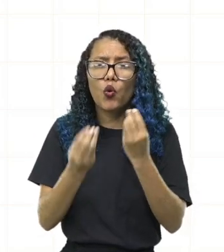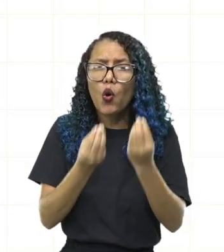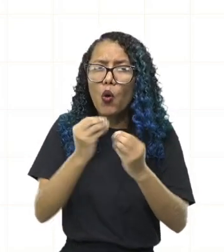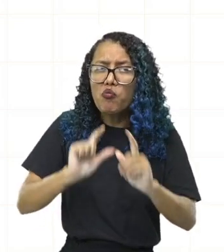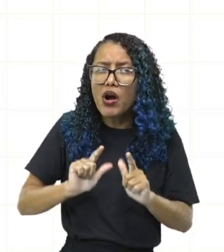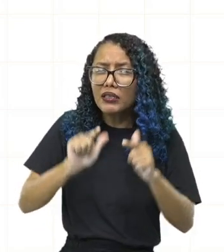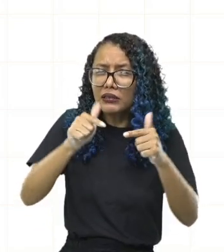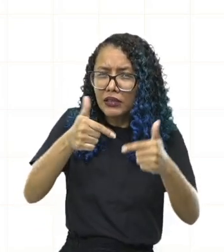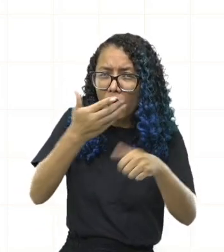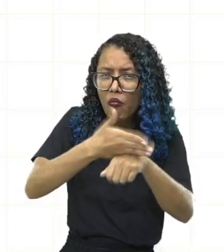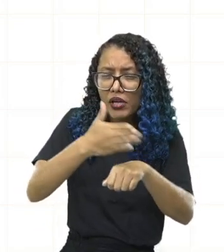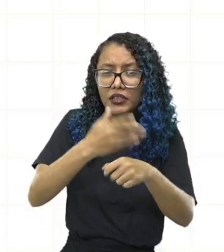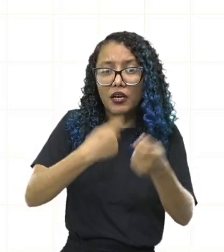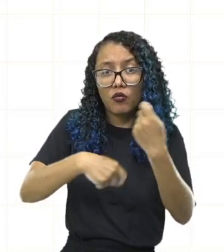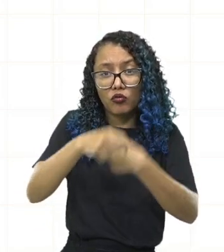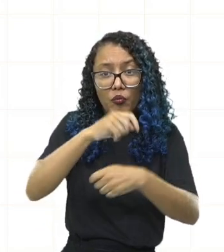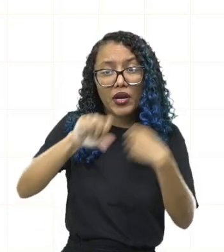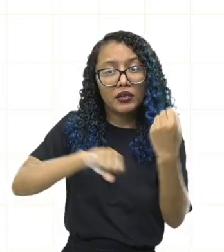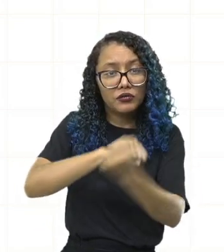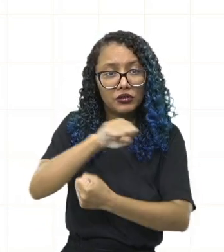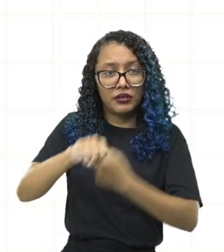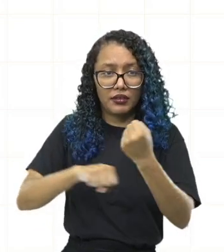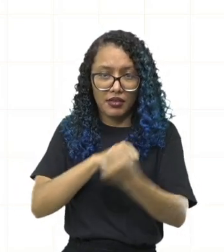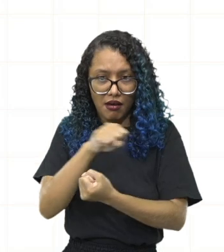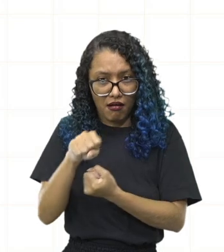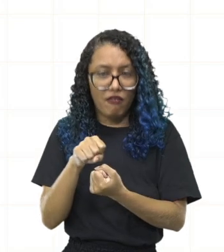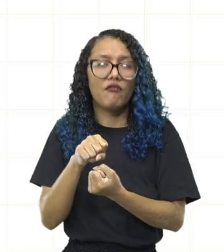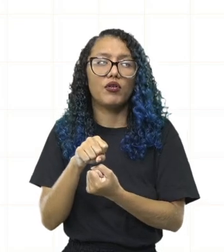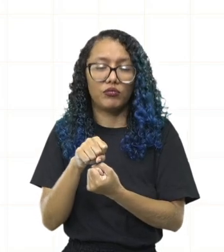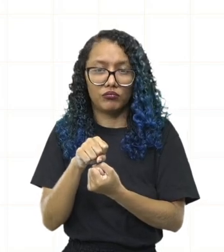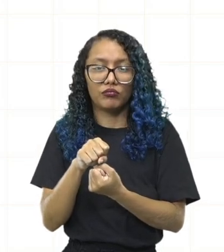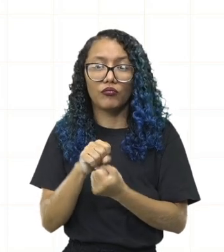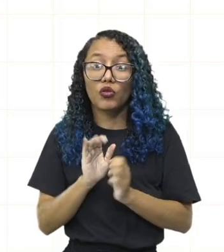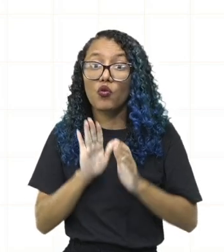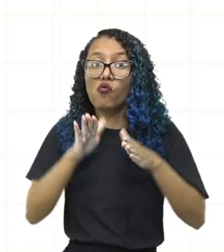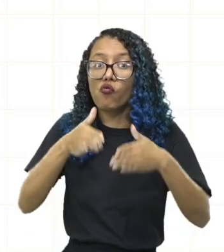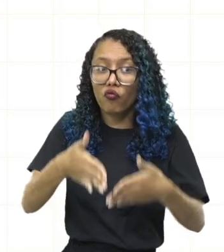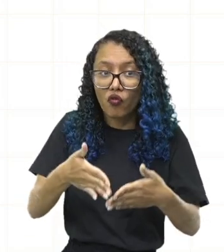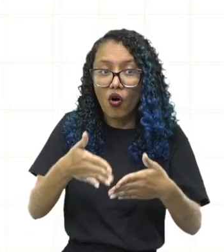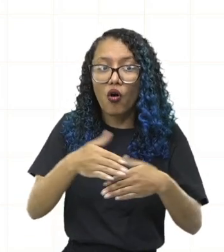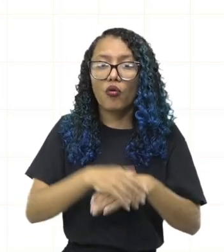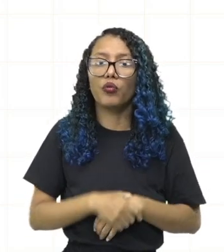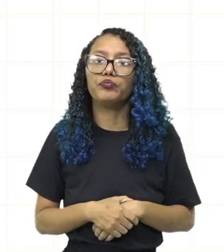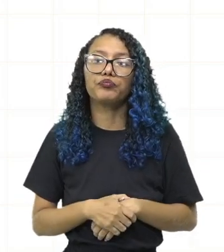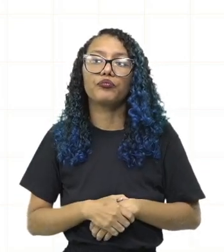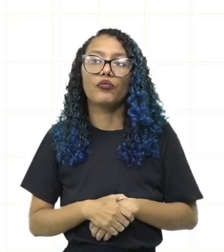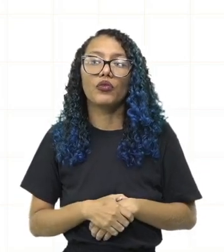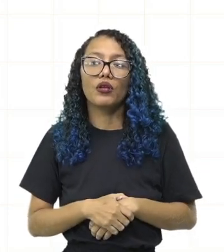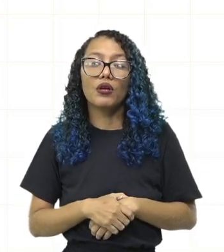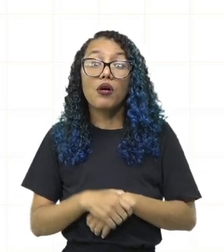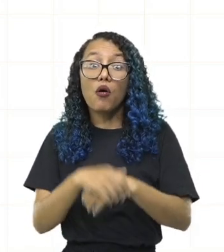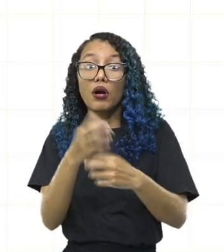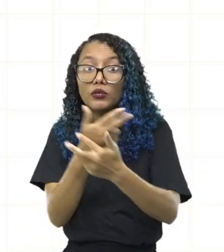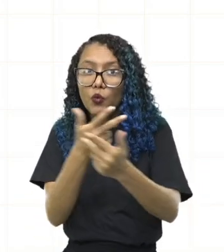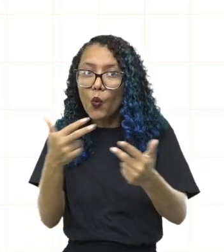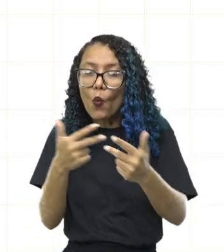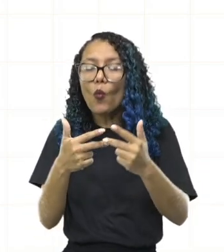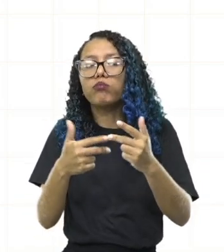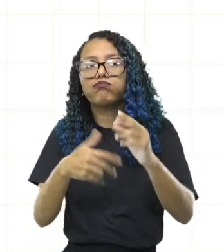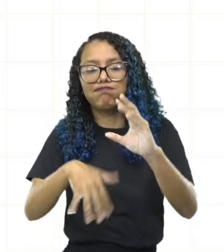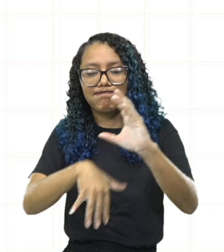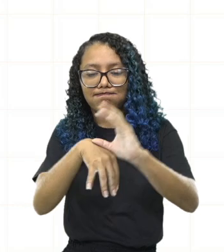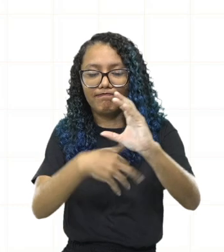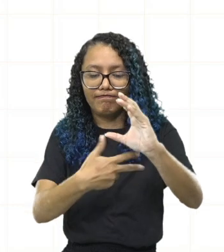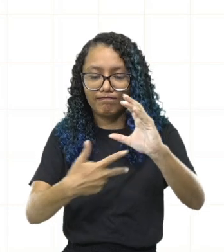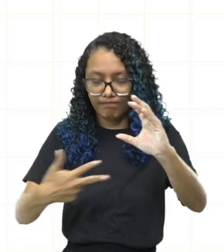econômico sustentável dos recursos da fauna, que são os recursos faunísticos, tá bom? Então,